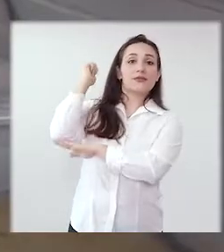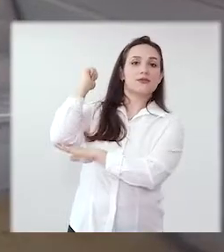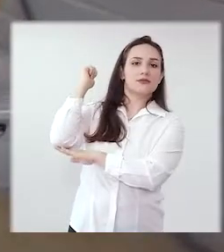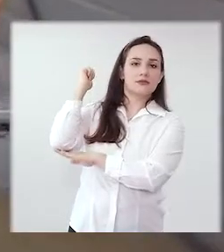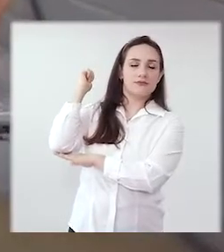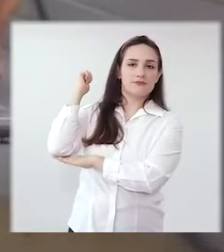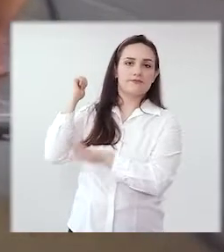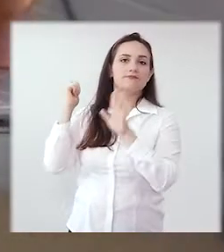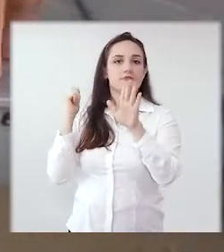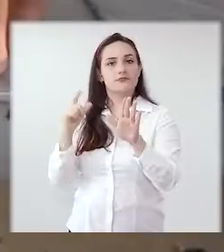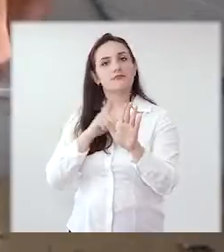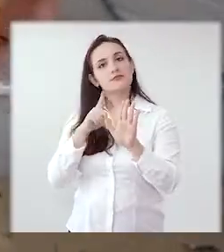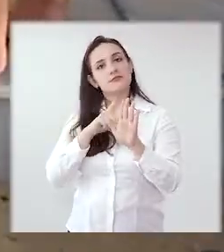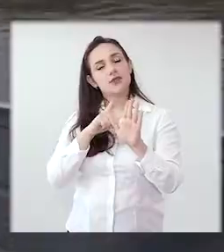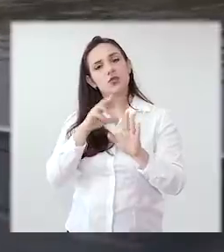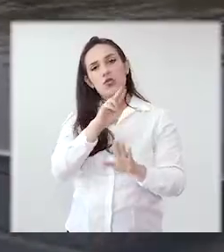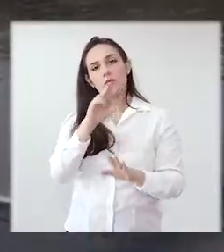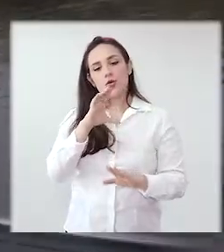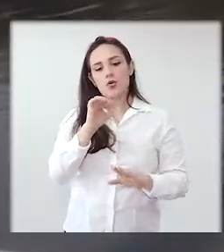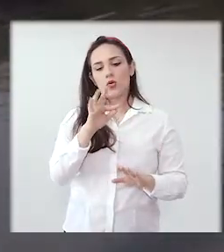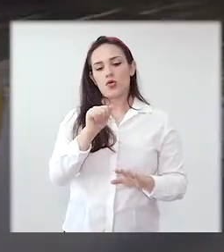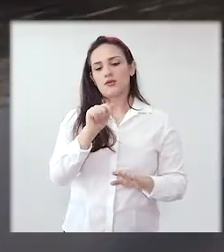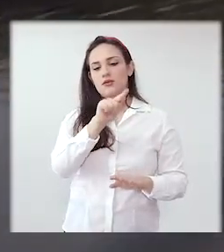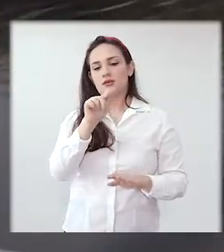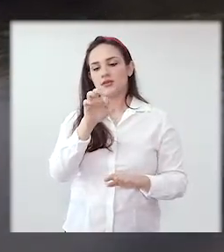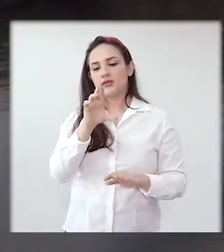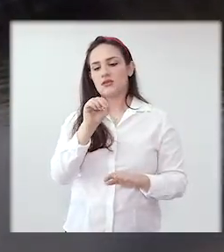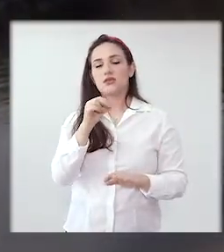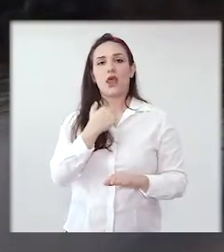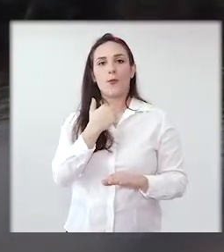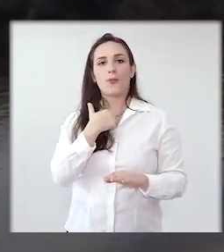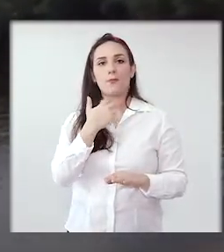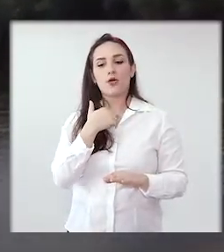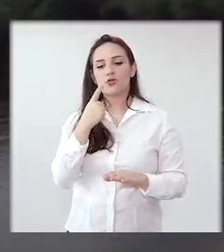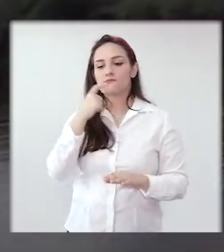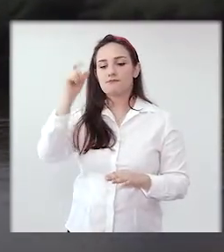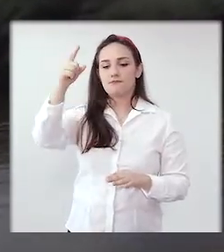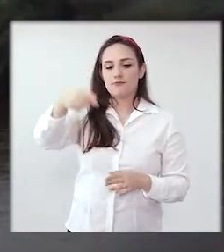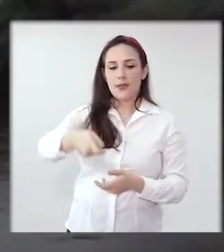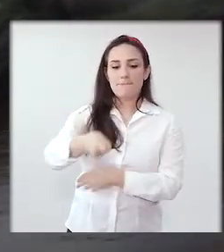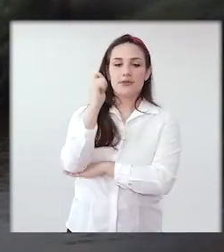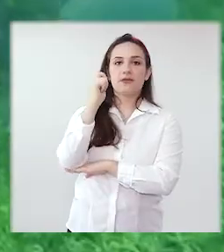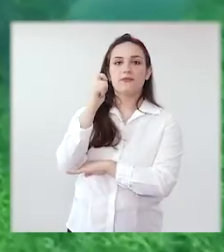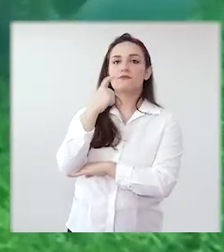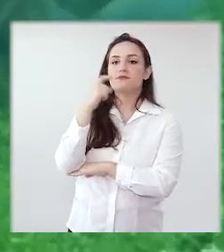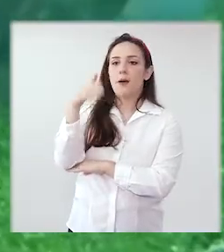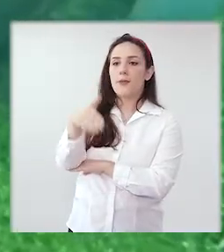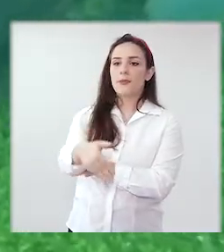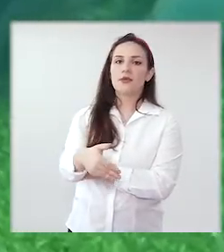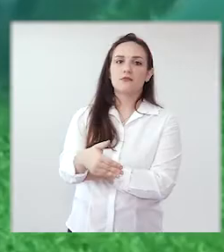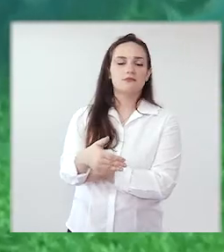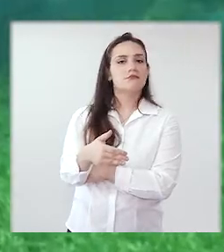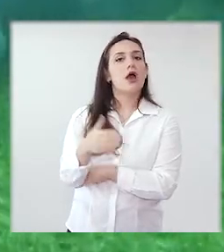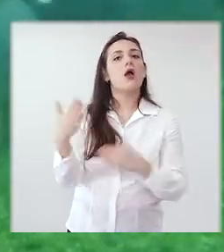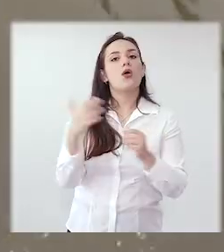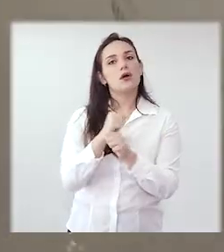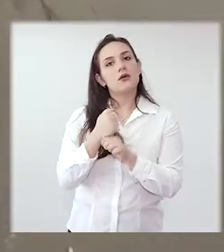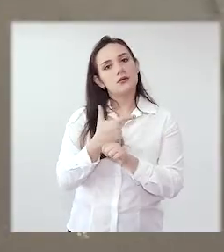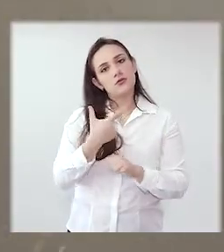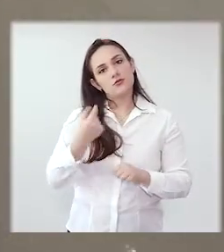norma ainda estabeleceu a cota zero para o transporte de peixes na pesca amadora ou esportiva, a partir de